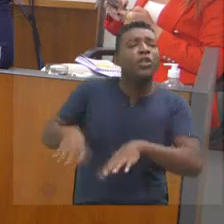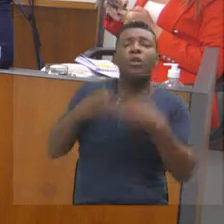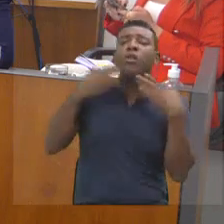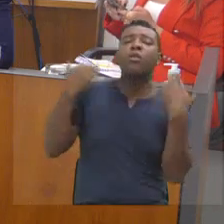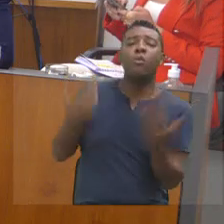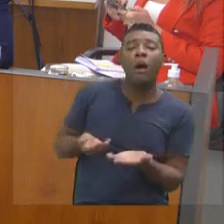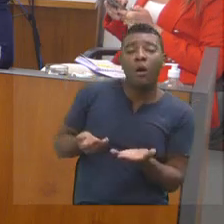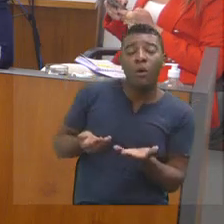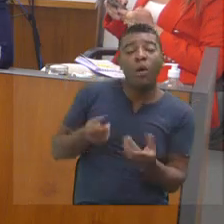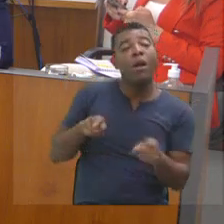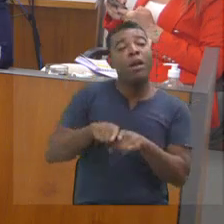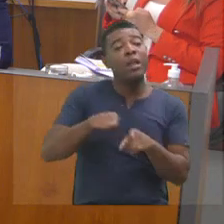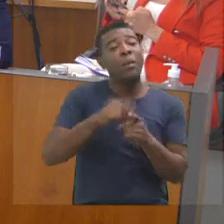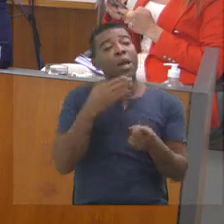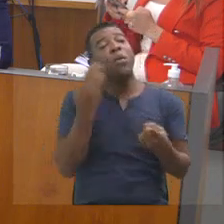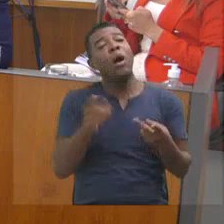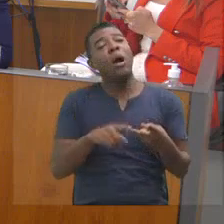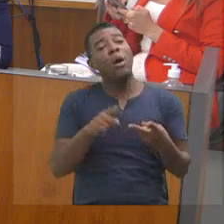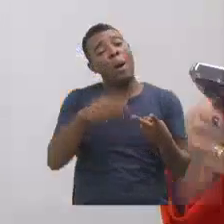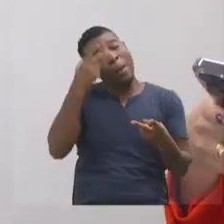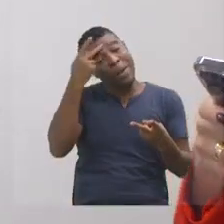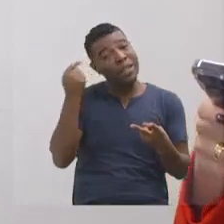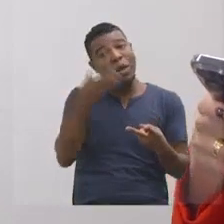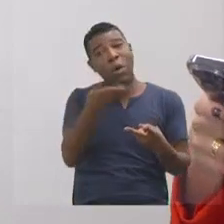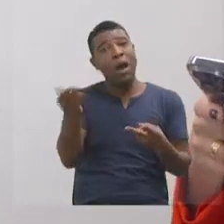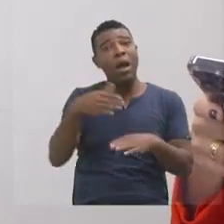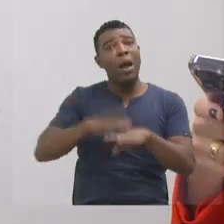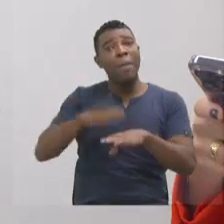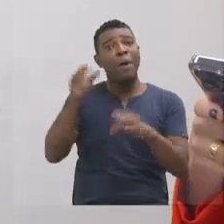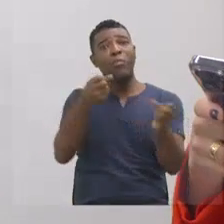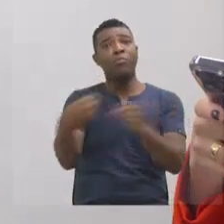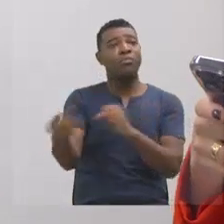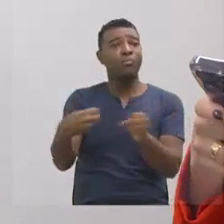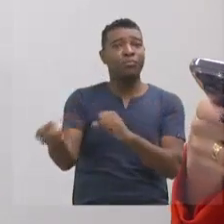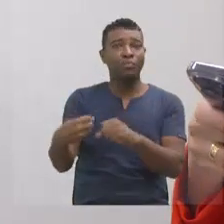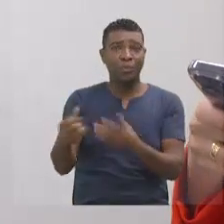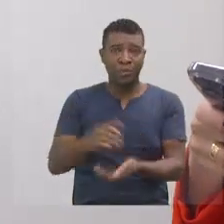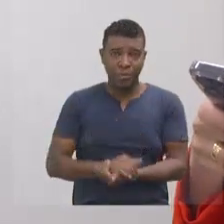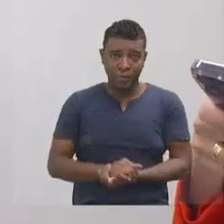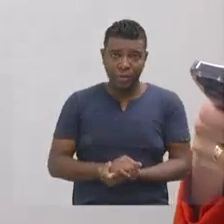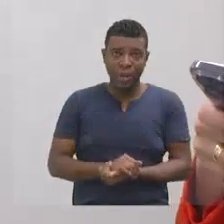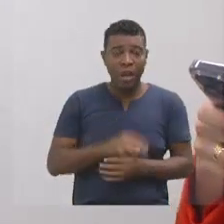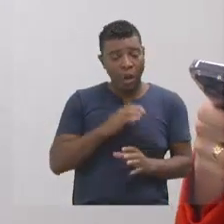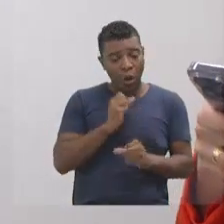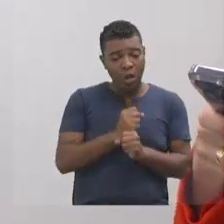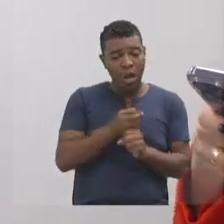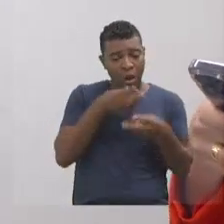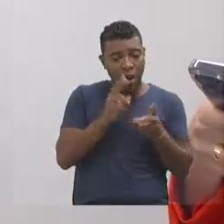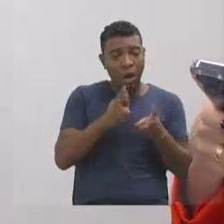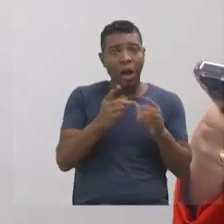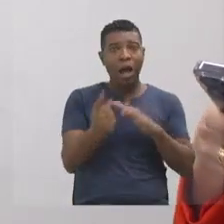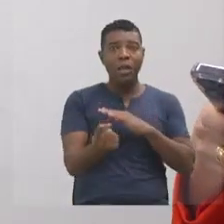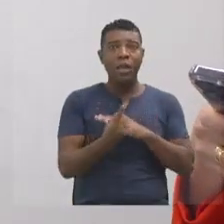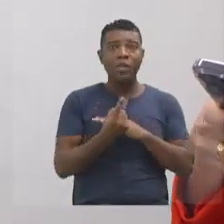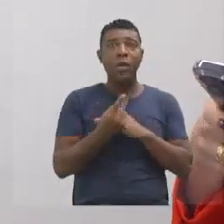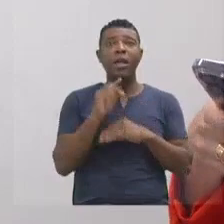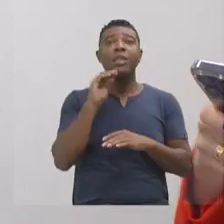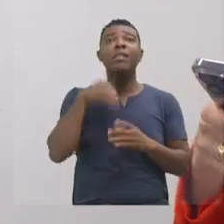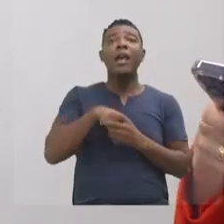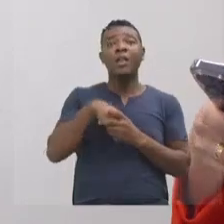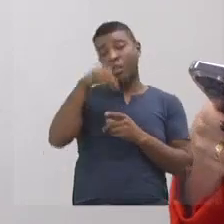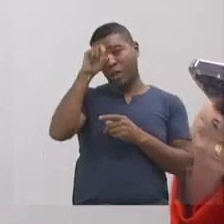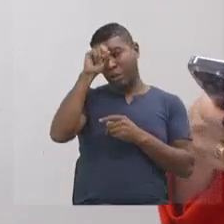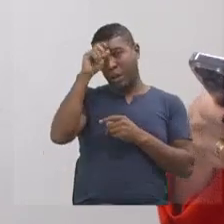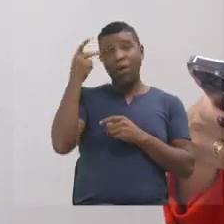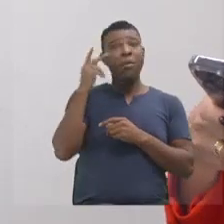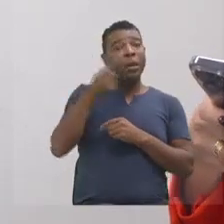mais morrem na aguardando a transferência SUS fácil que contam no pronto atendimento e dentro do hospital para que